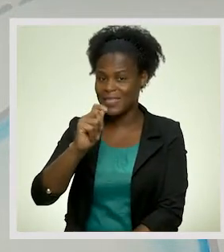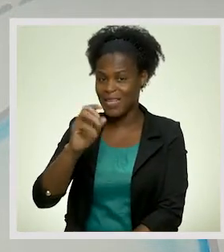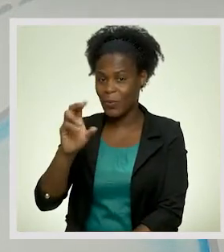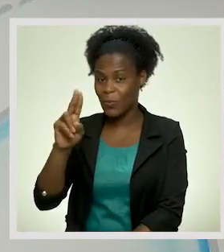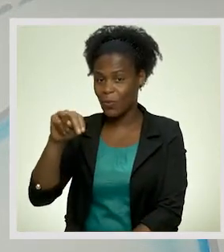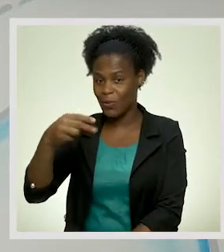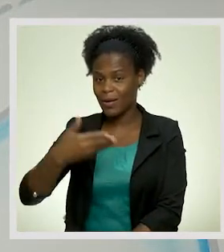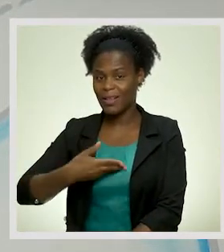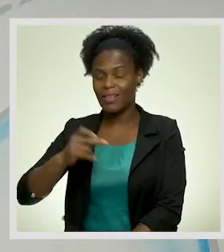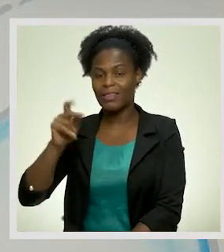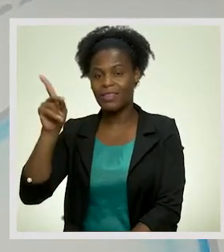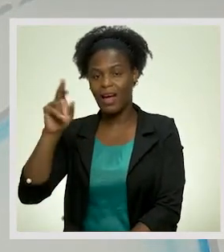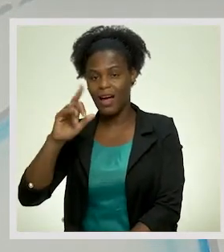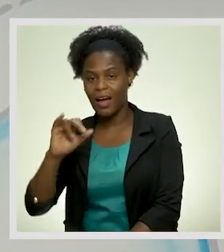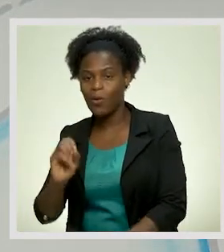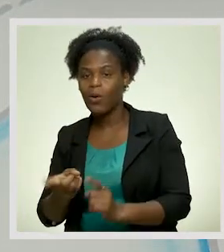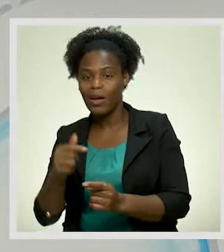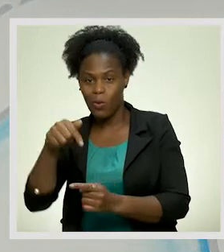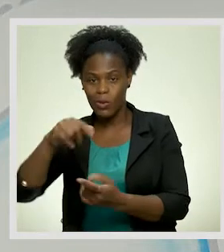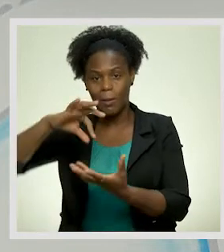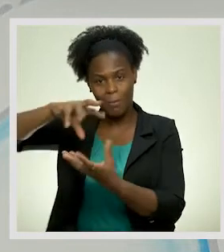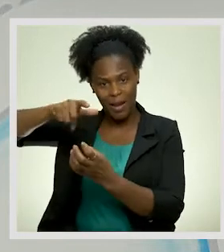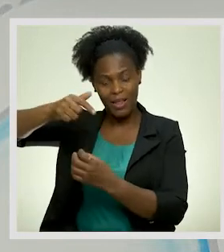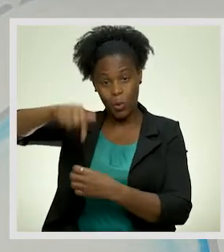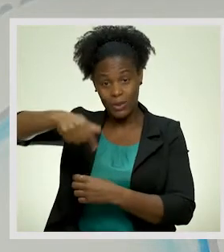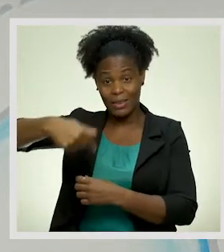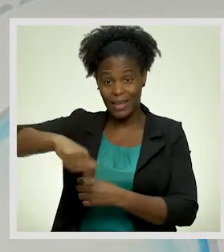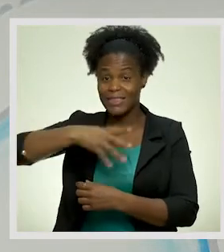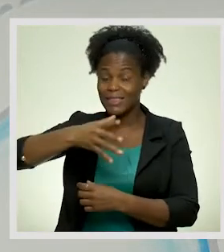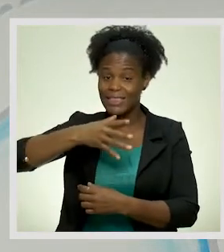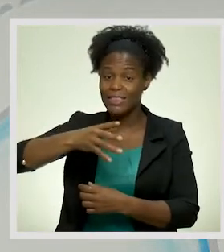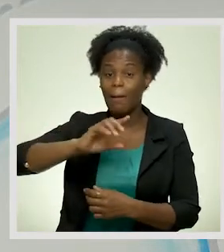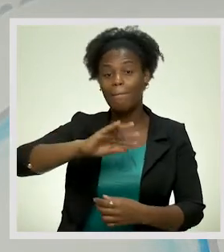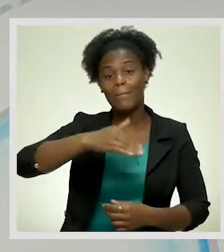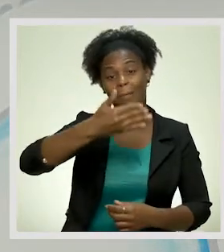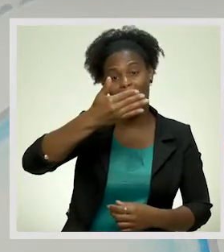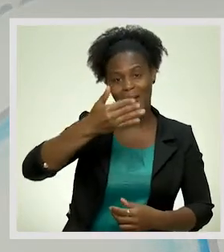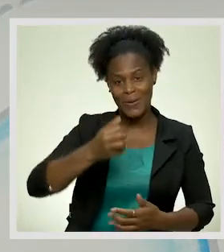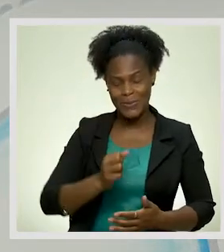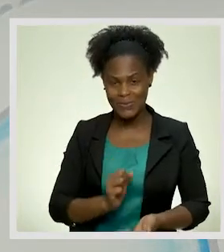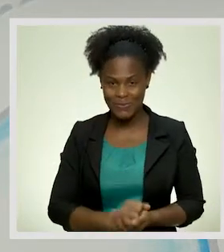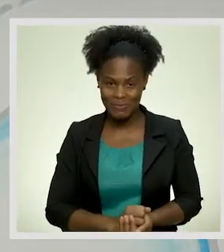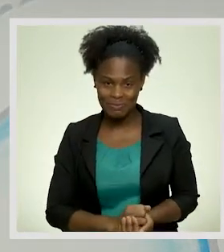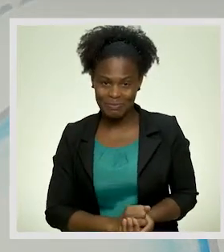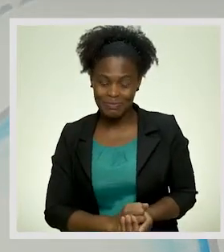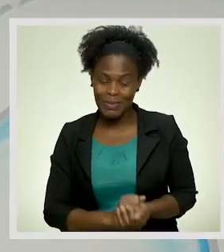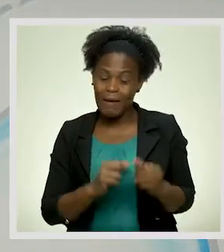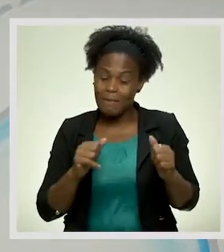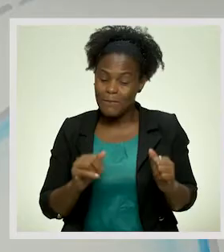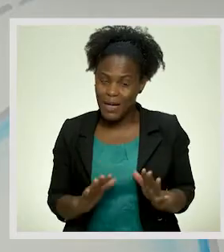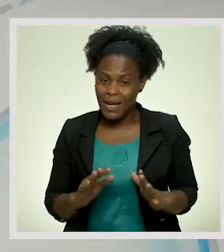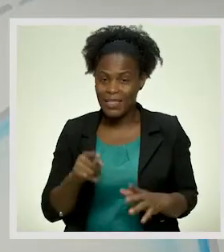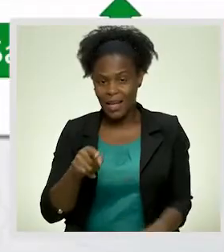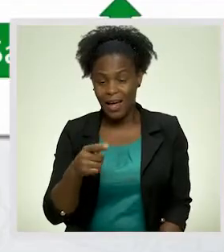os planetas que nós temos hoje eram considerados planetas primários. Mas nós temos